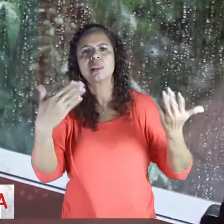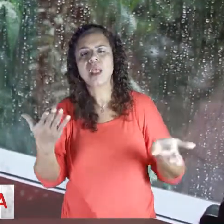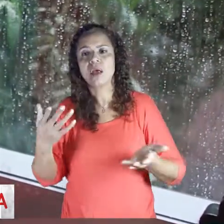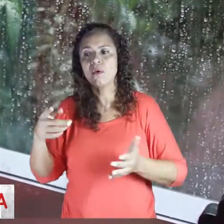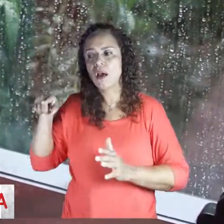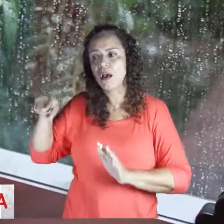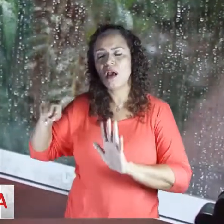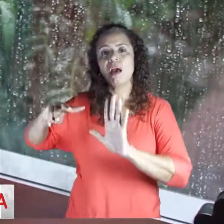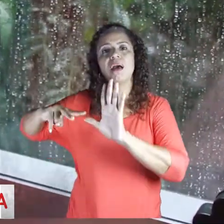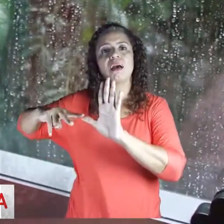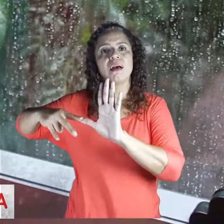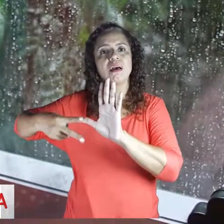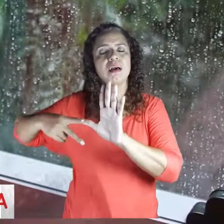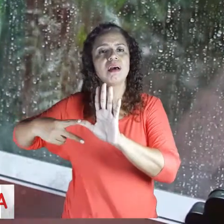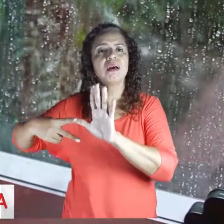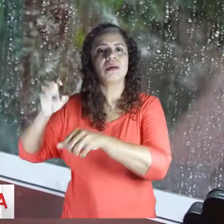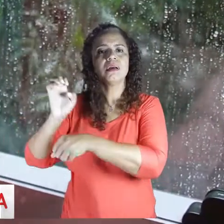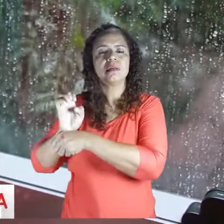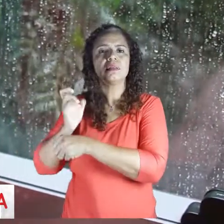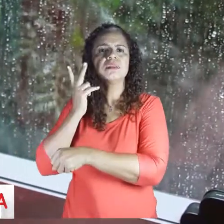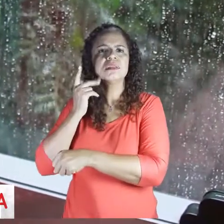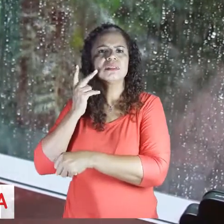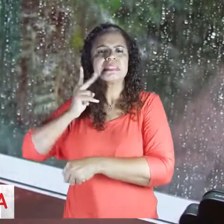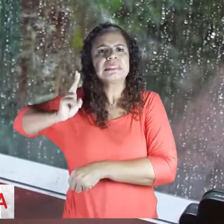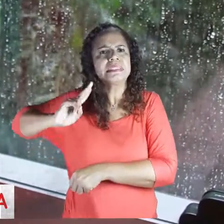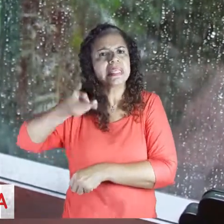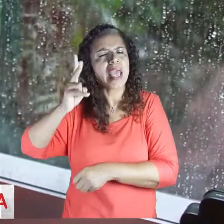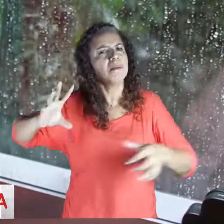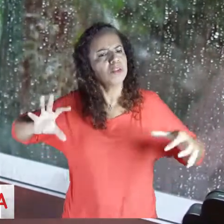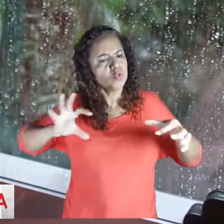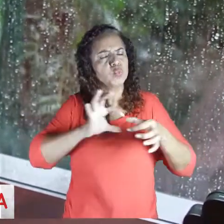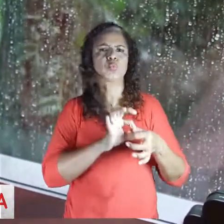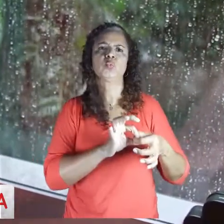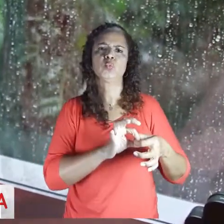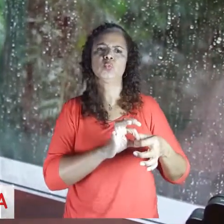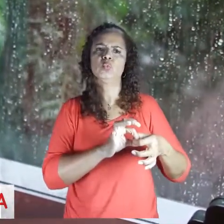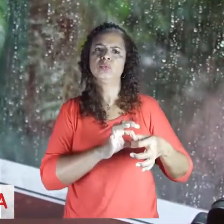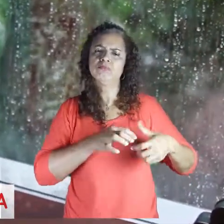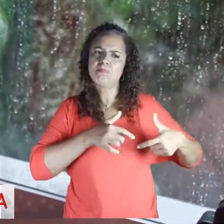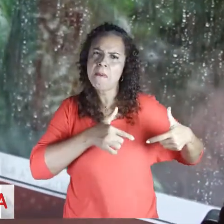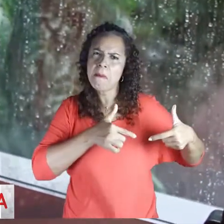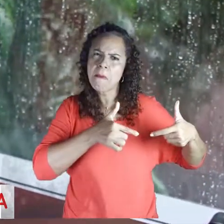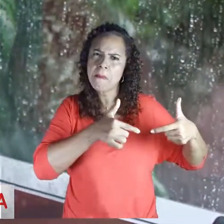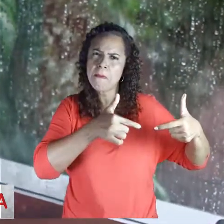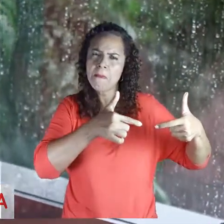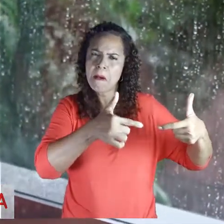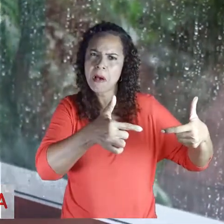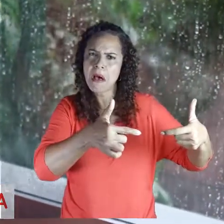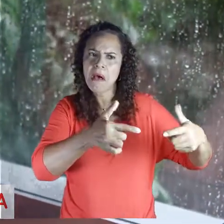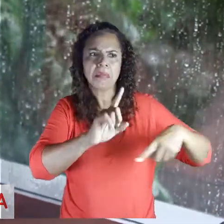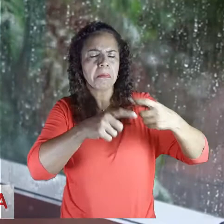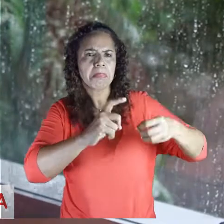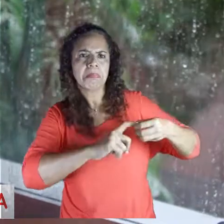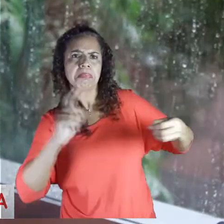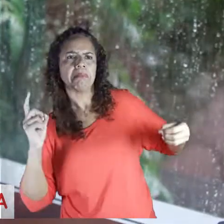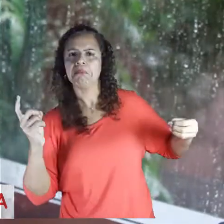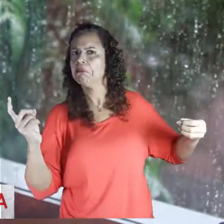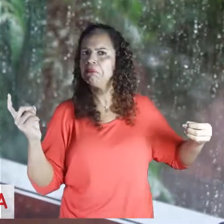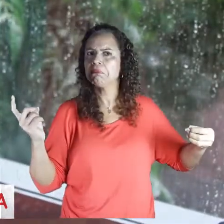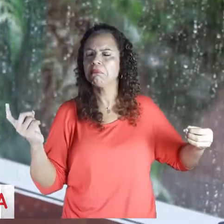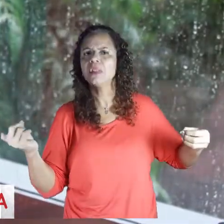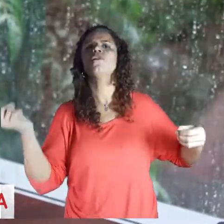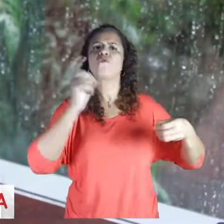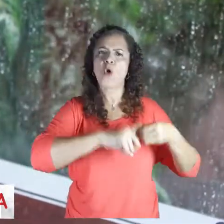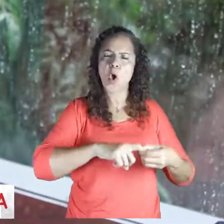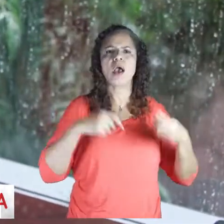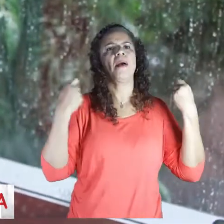federais a dupla cercado fico sempre fez parte da história e é muito